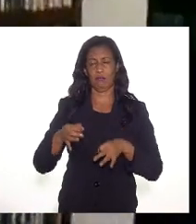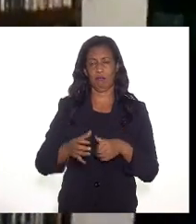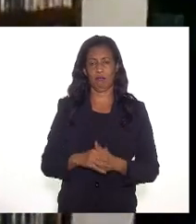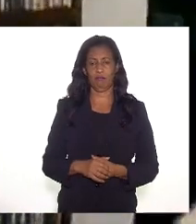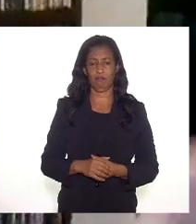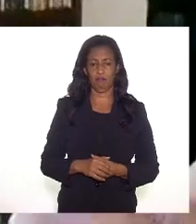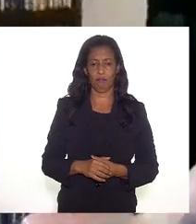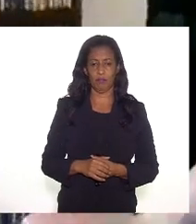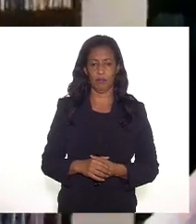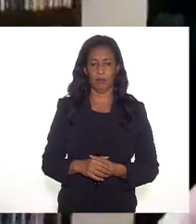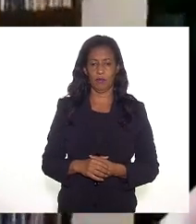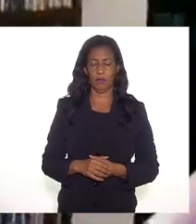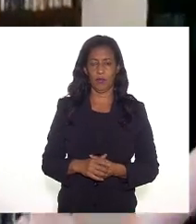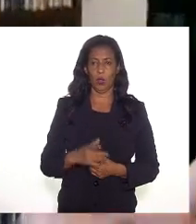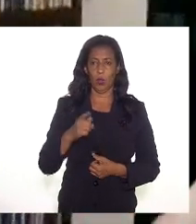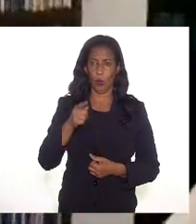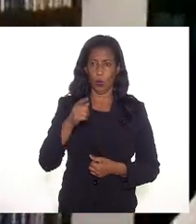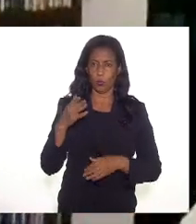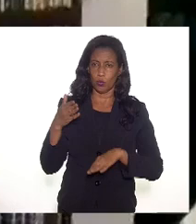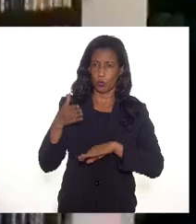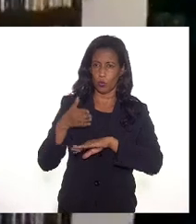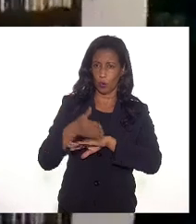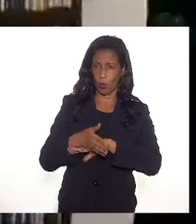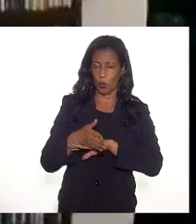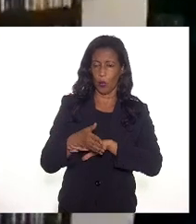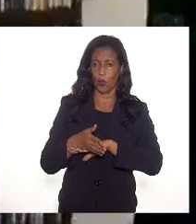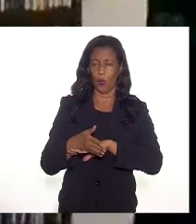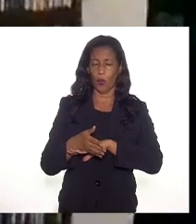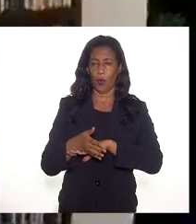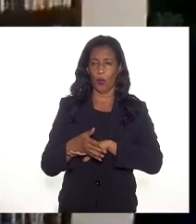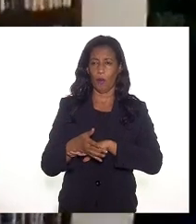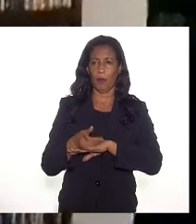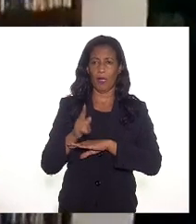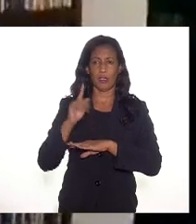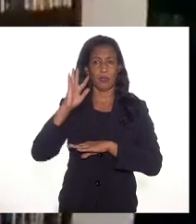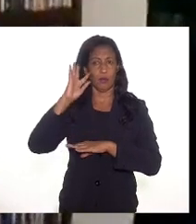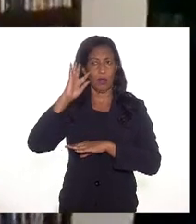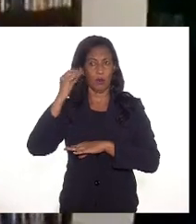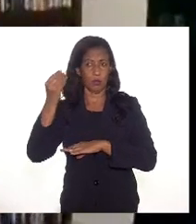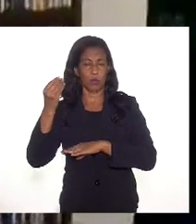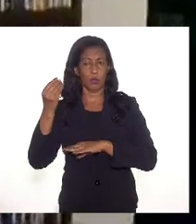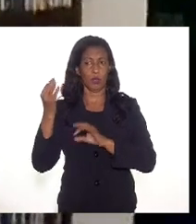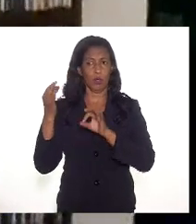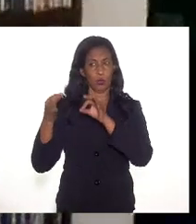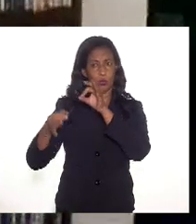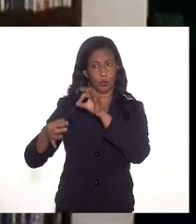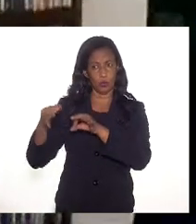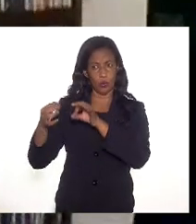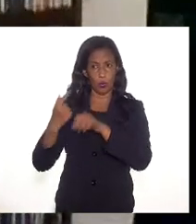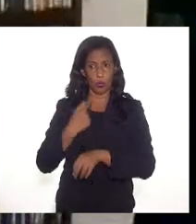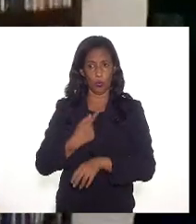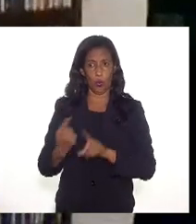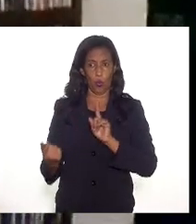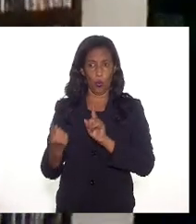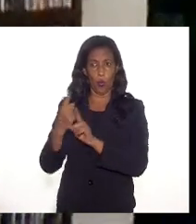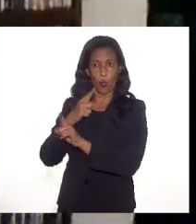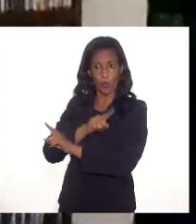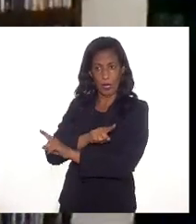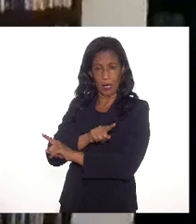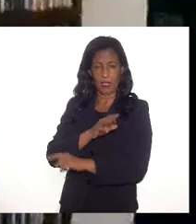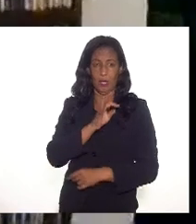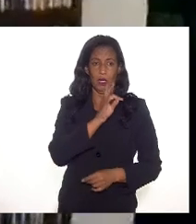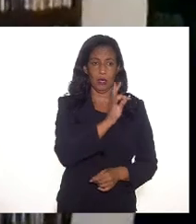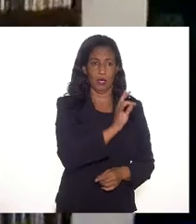o impasse jurídico que foi criado com a decisão do governo contrária a determinação do tribunal de